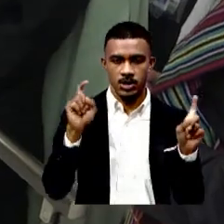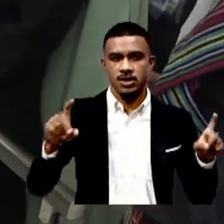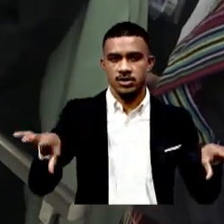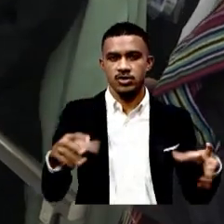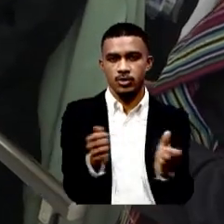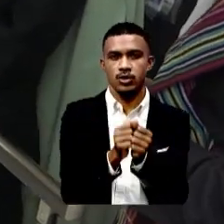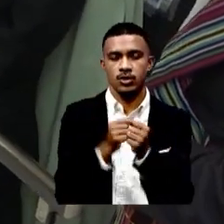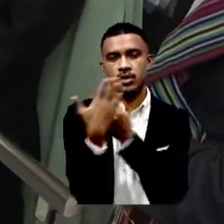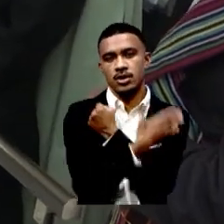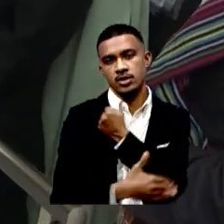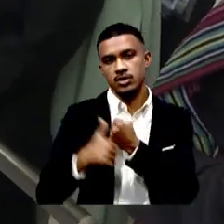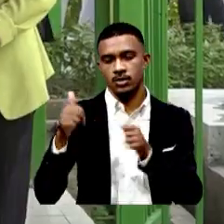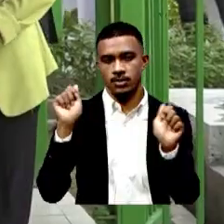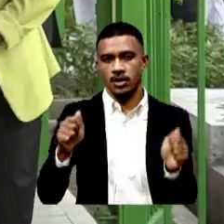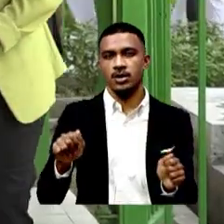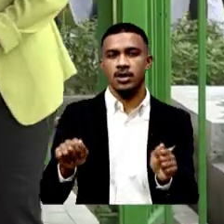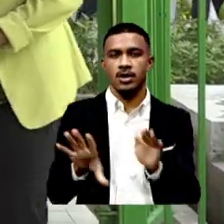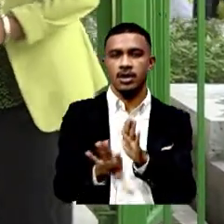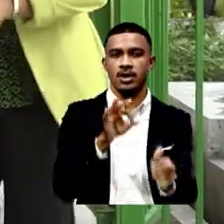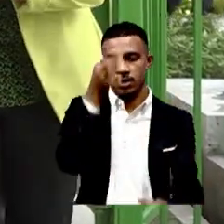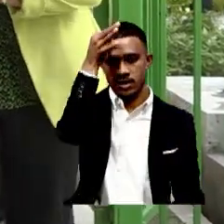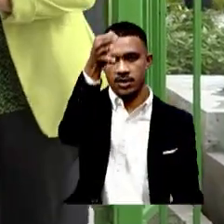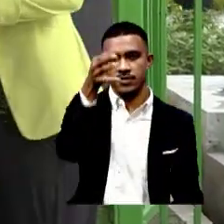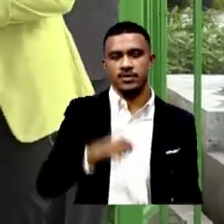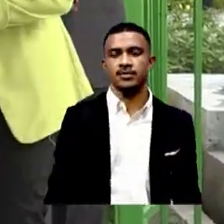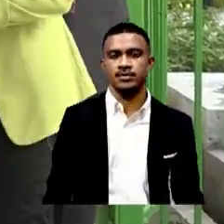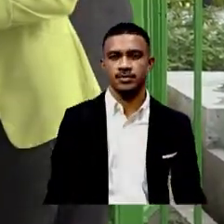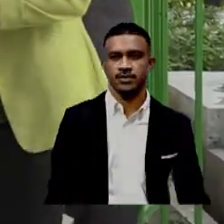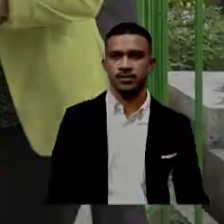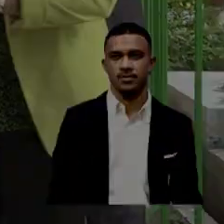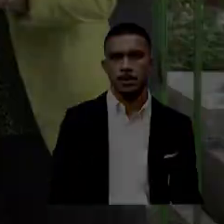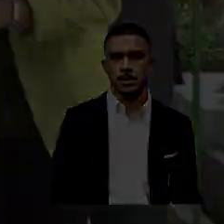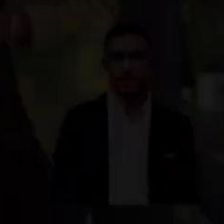desenvolvimento Sira, ao de reta sucesso. Zuvial da Costa, Felicitas Borges, GMN.